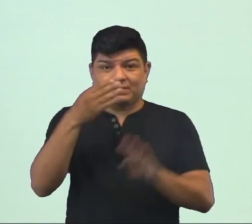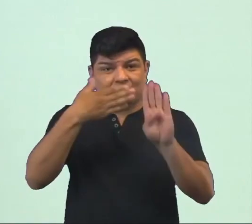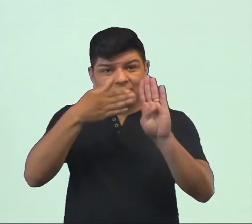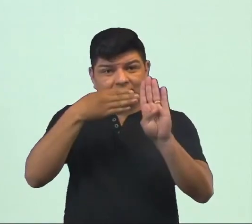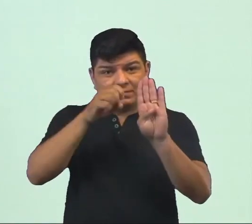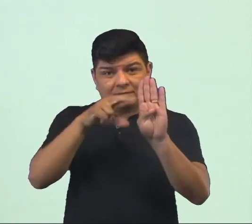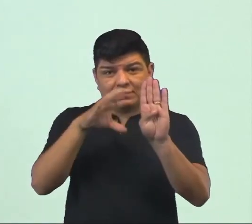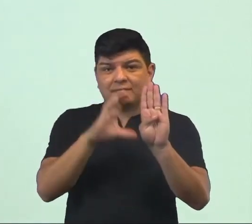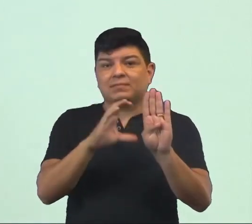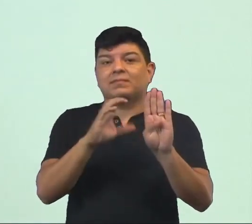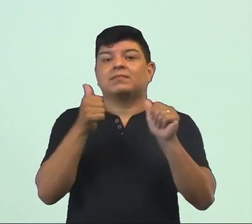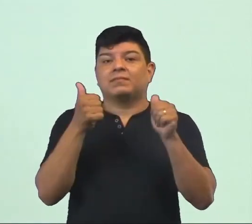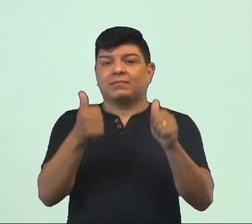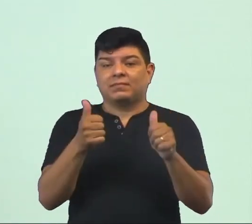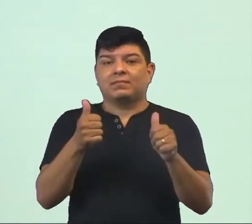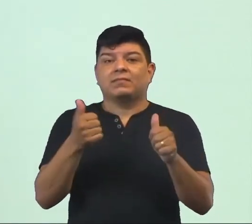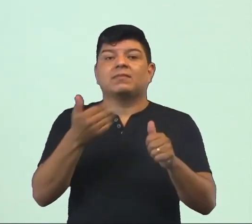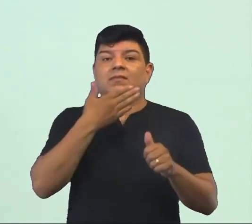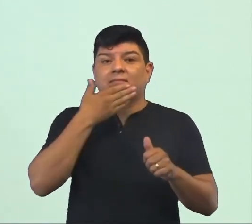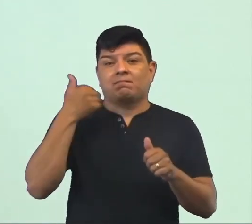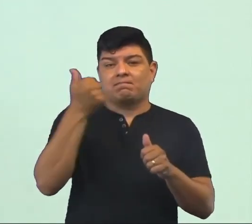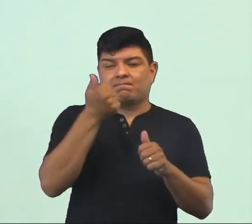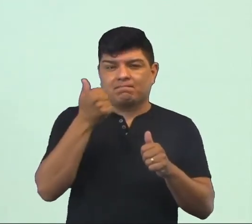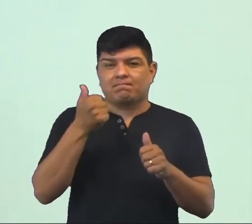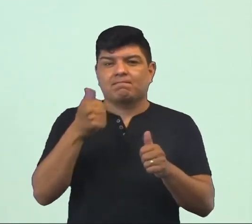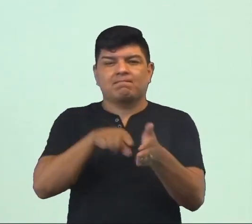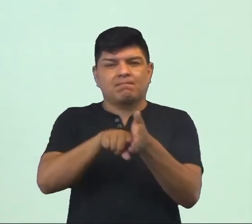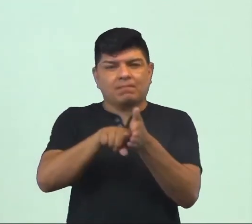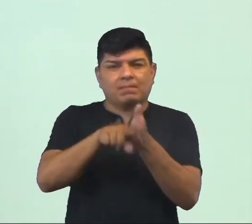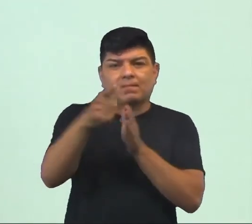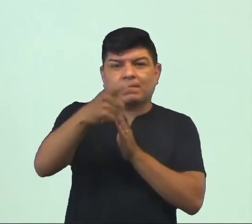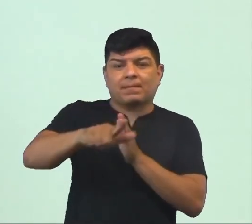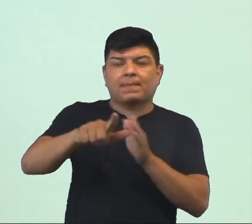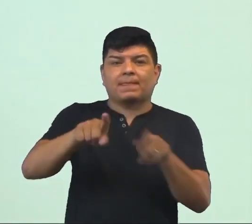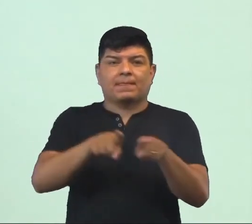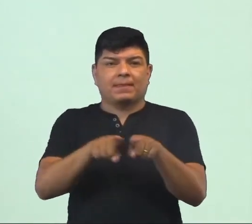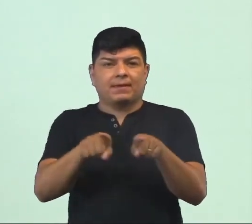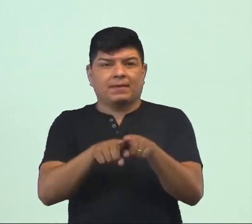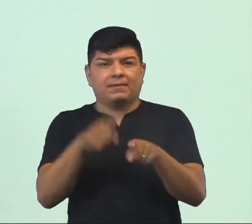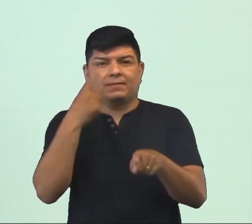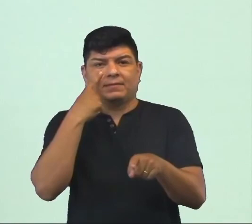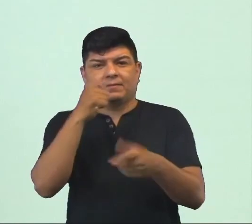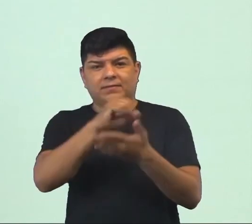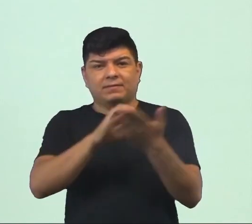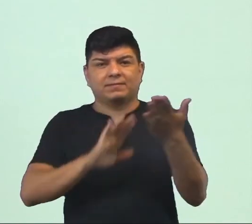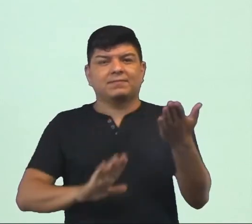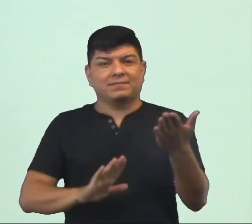acessar o portal Educa, né, para você se aprofundar, você rever, ou até mesmo olhar lá as